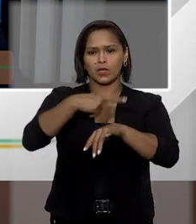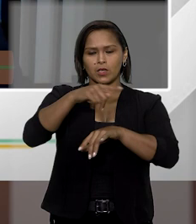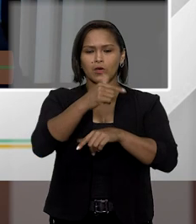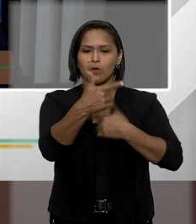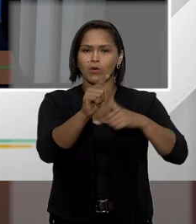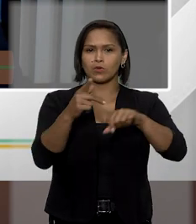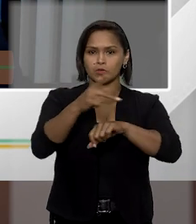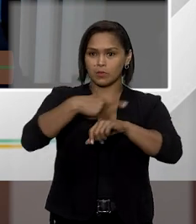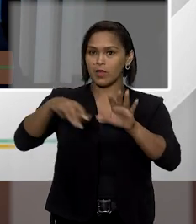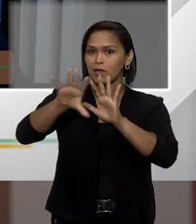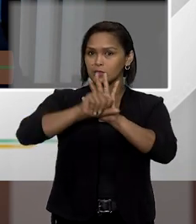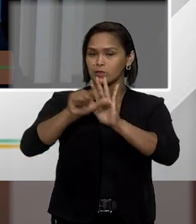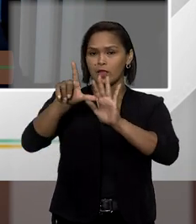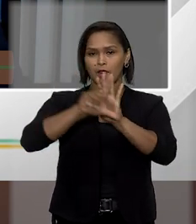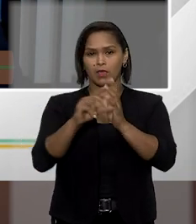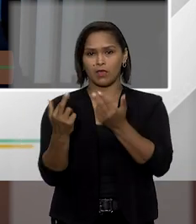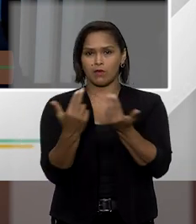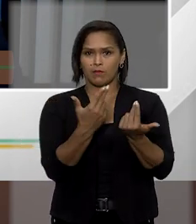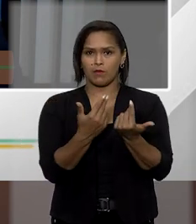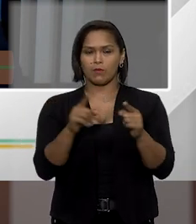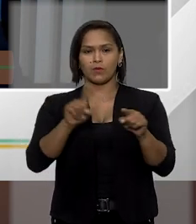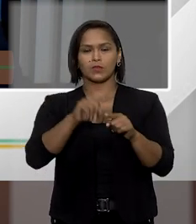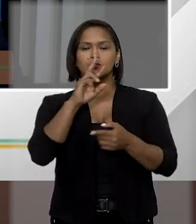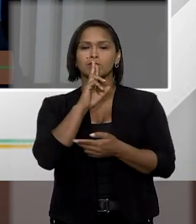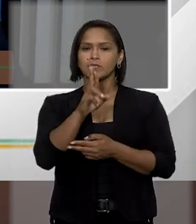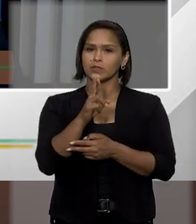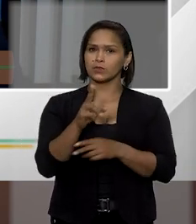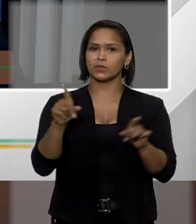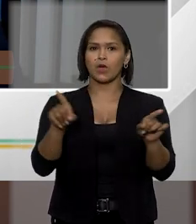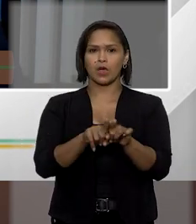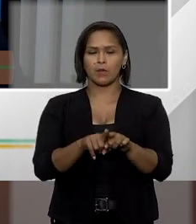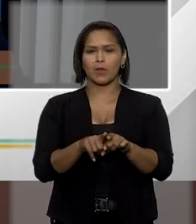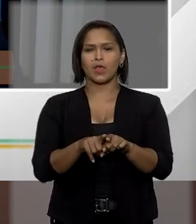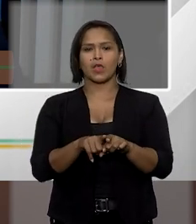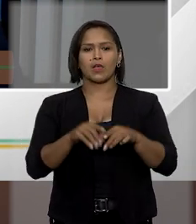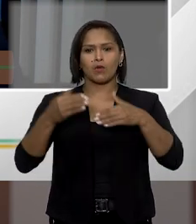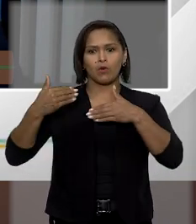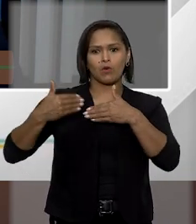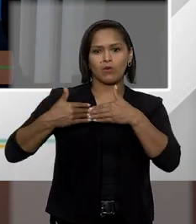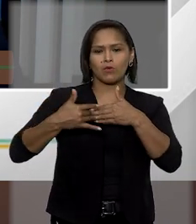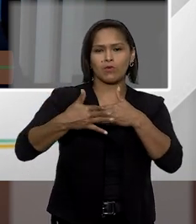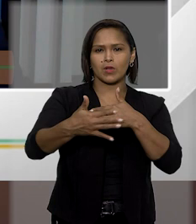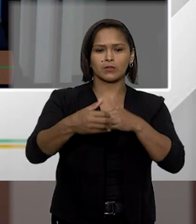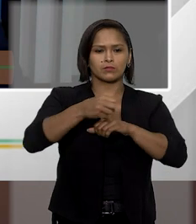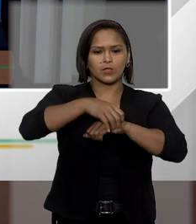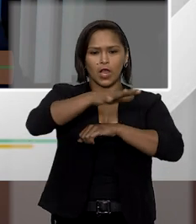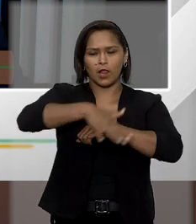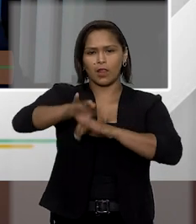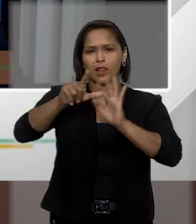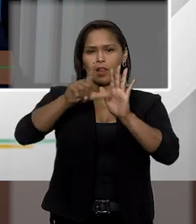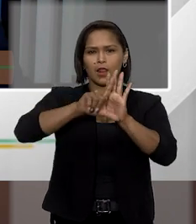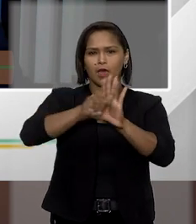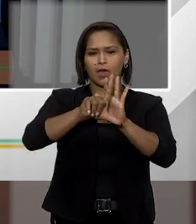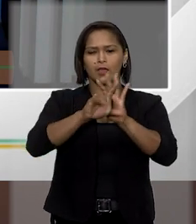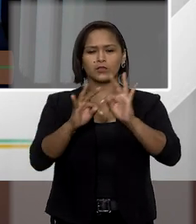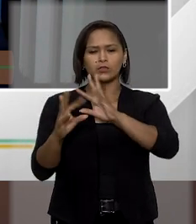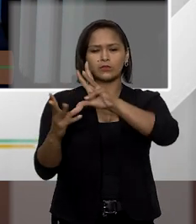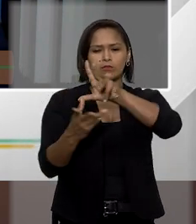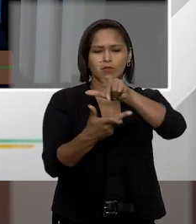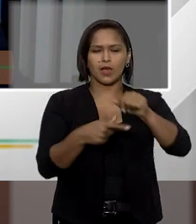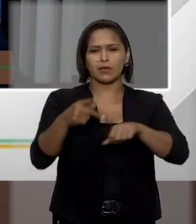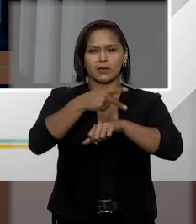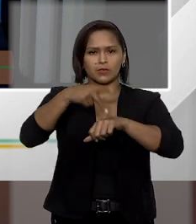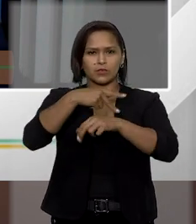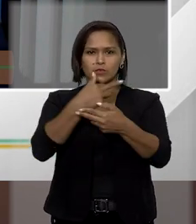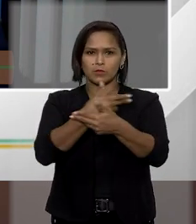outros países adotassem legislações semelhantes. Isso resultou numa febre, numa onda de edições de leis anticorrupções. Isso foi feito